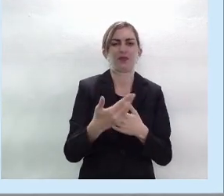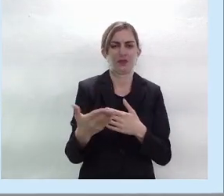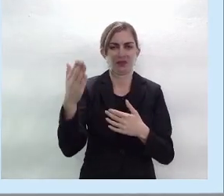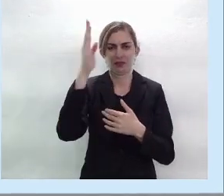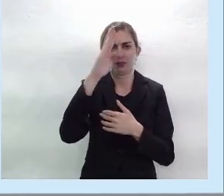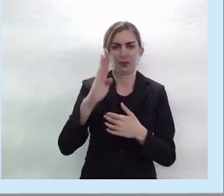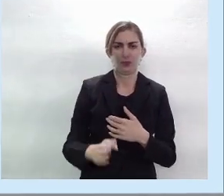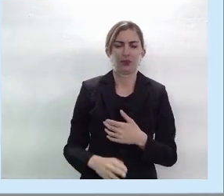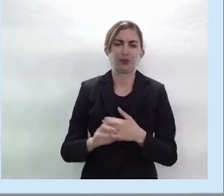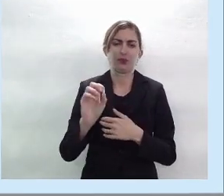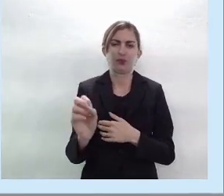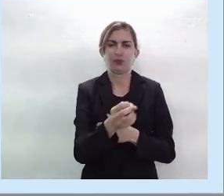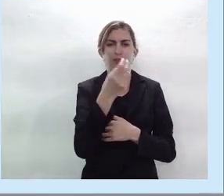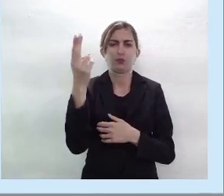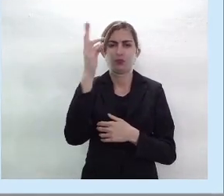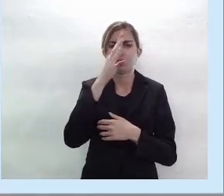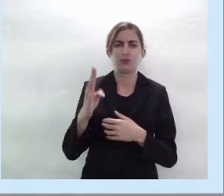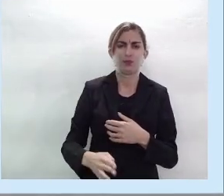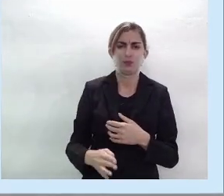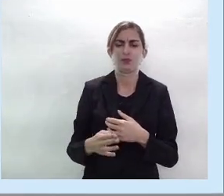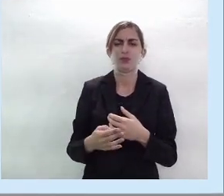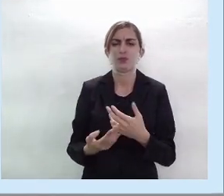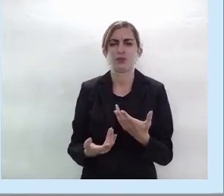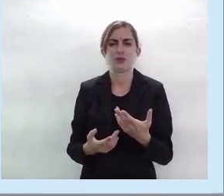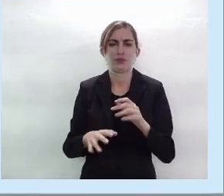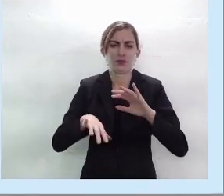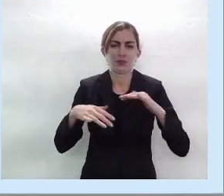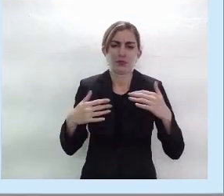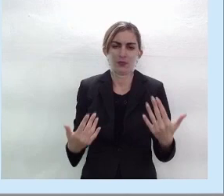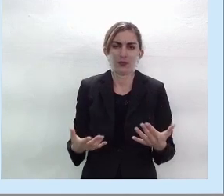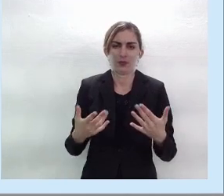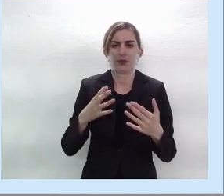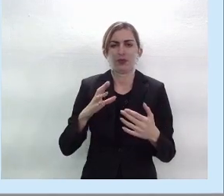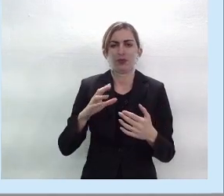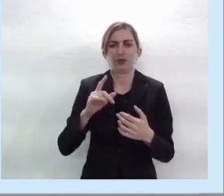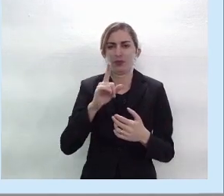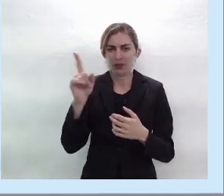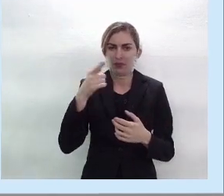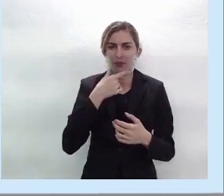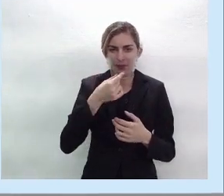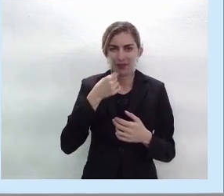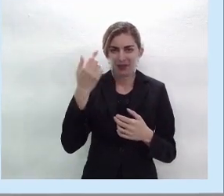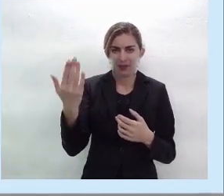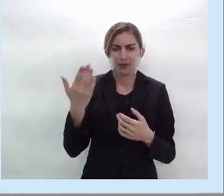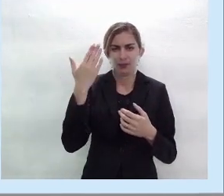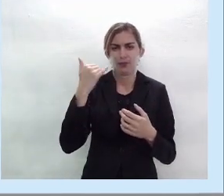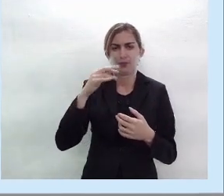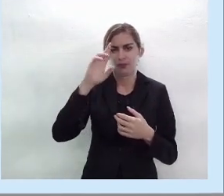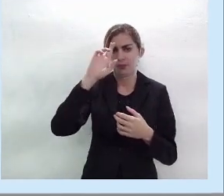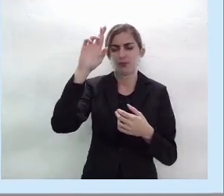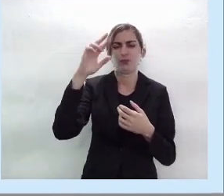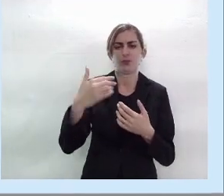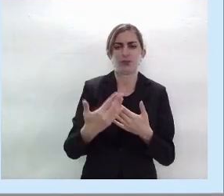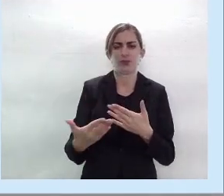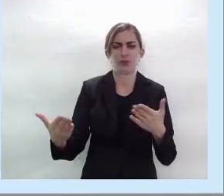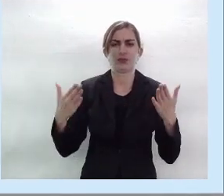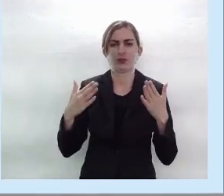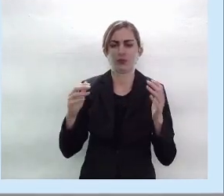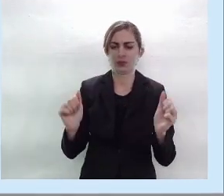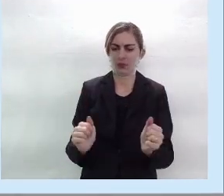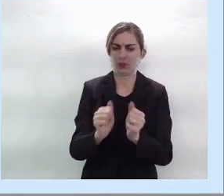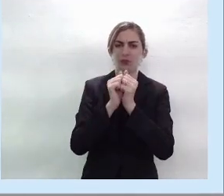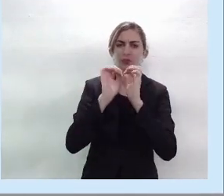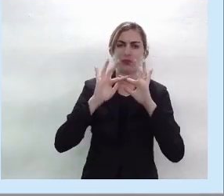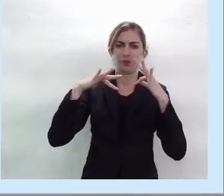em jiu-jitsu brasileiro ou Brazilian Jiu-Jitsu. Então, o Conde Koma, né, que era o senhor Mitsuyo